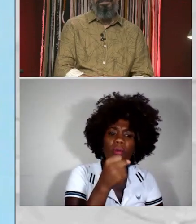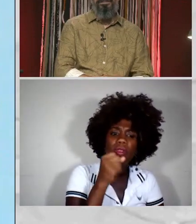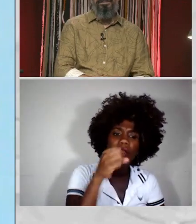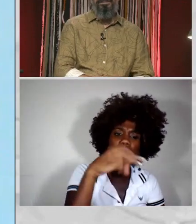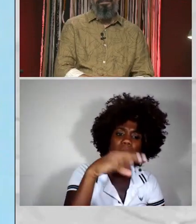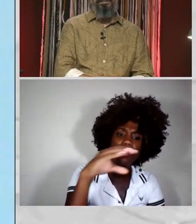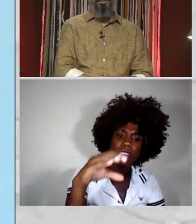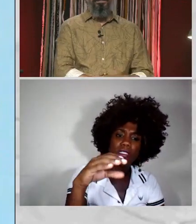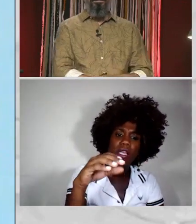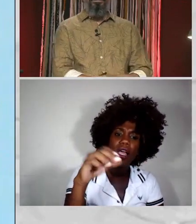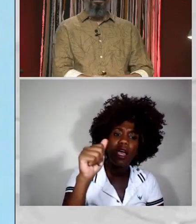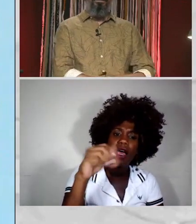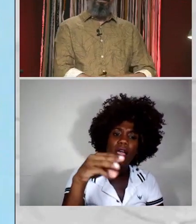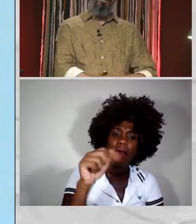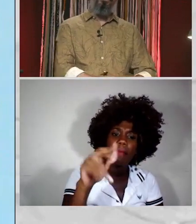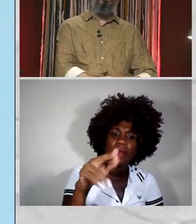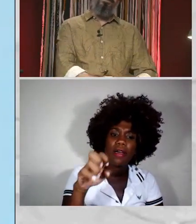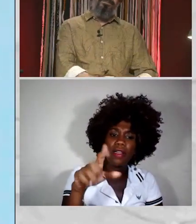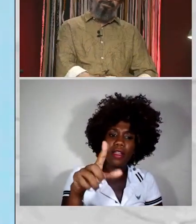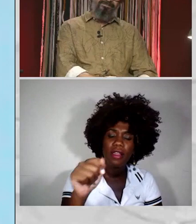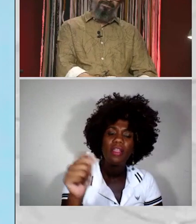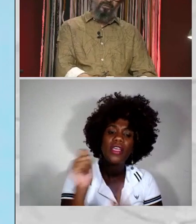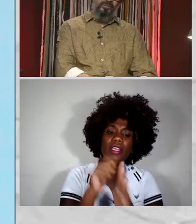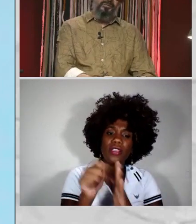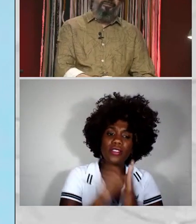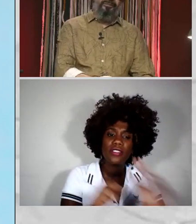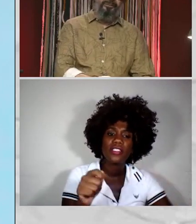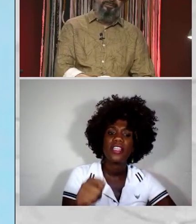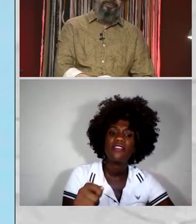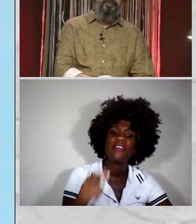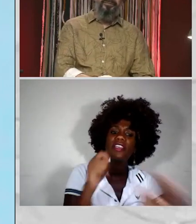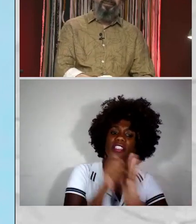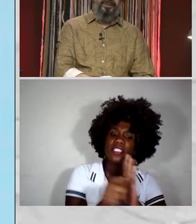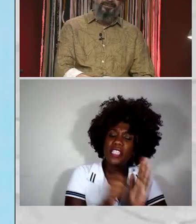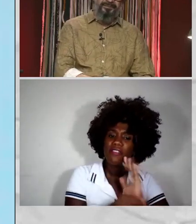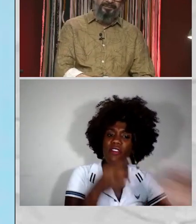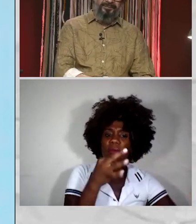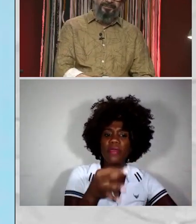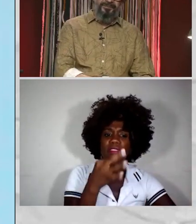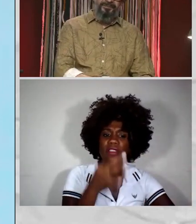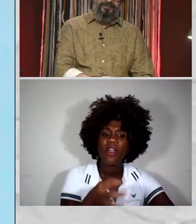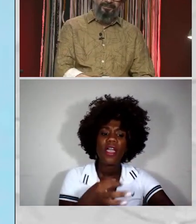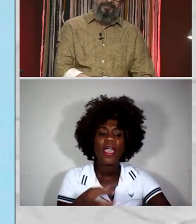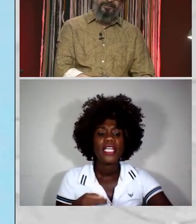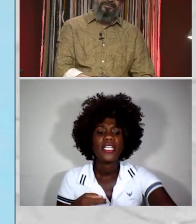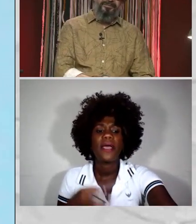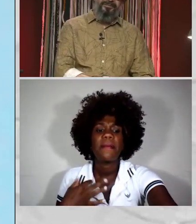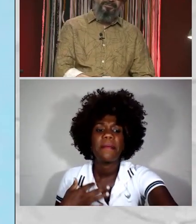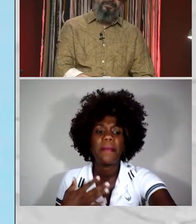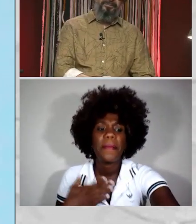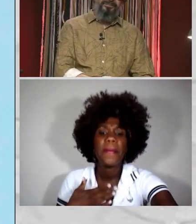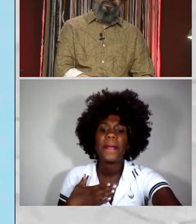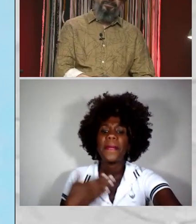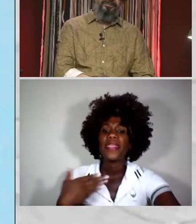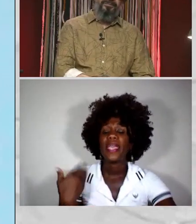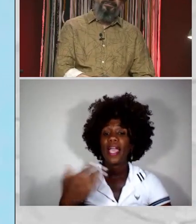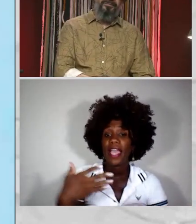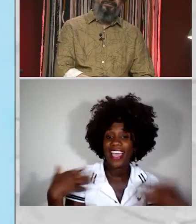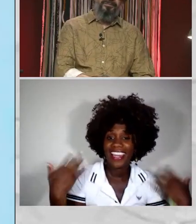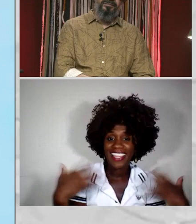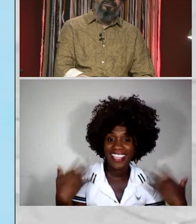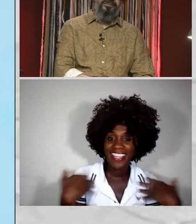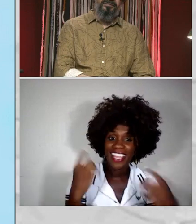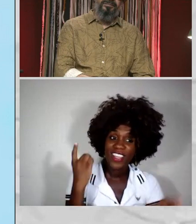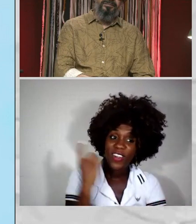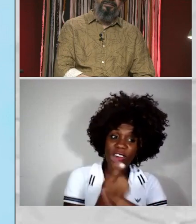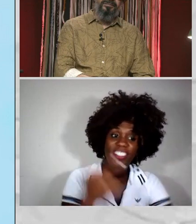Amarelo, que é o mesmo nome do meu CD. Eu escrevi uma crítica sobre isso, falando da minha alegria de reencontrar com ele,